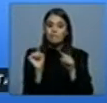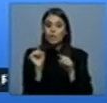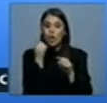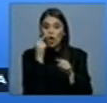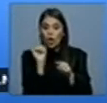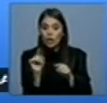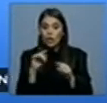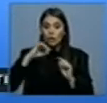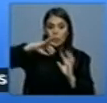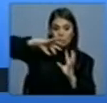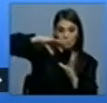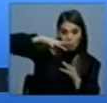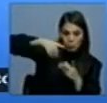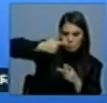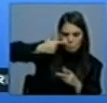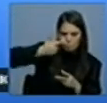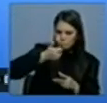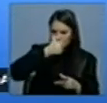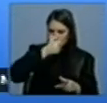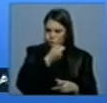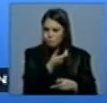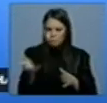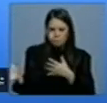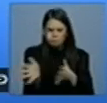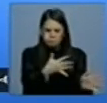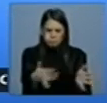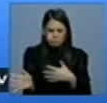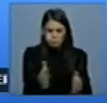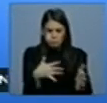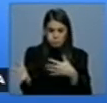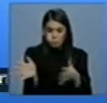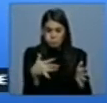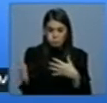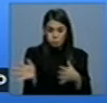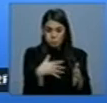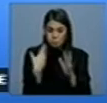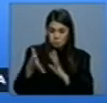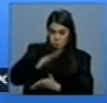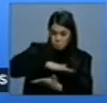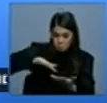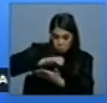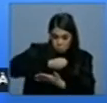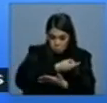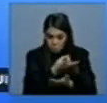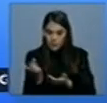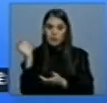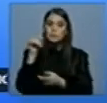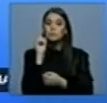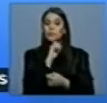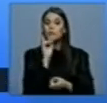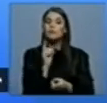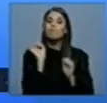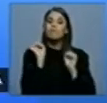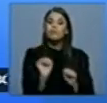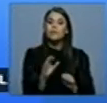é um planeta repleto de tempestades, repleto de turbilhações e, se calhar, também muito próprio